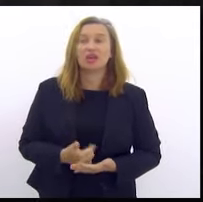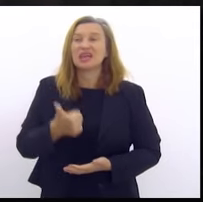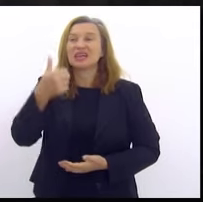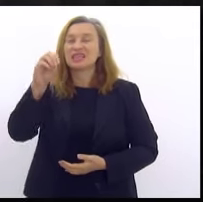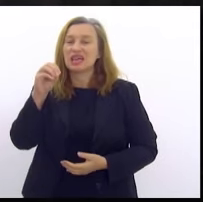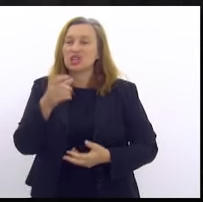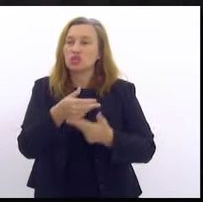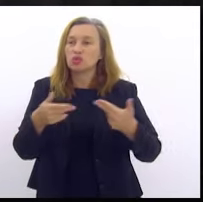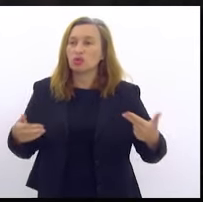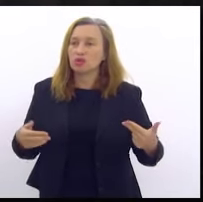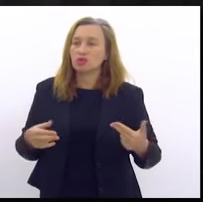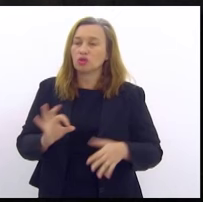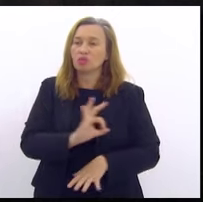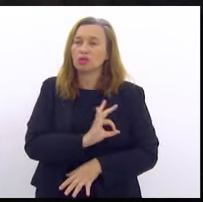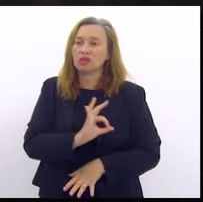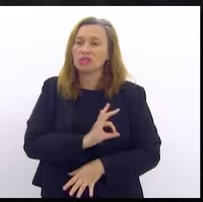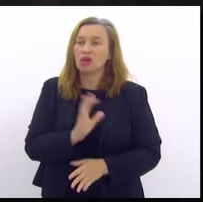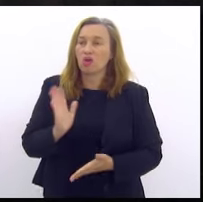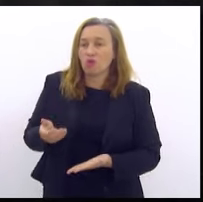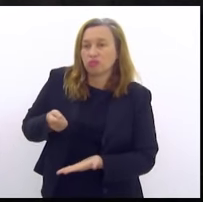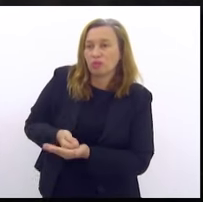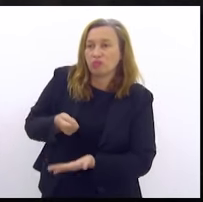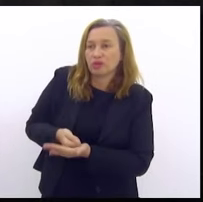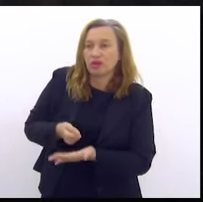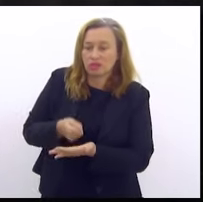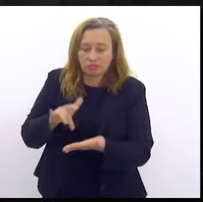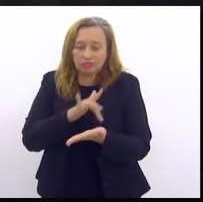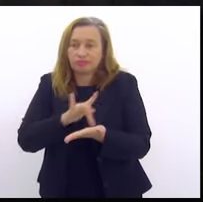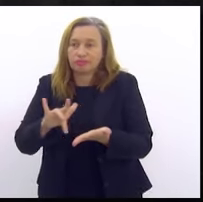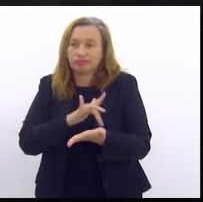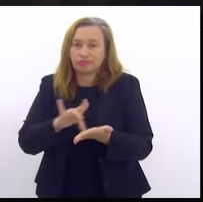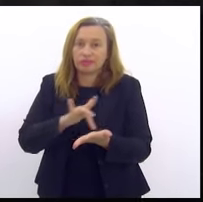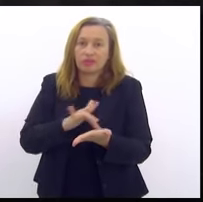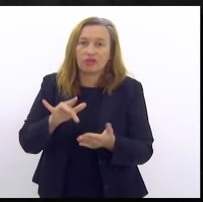coisas que o policial tem a obrigação hoje de fazer com o seu celular,